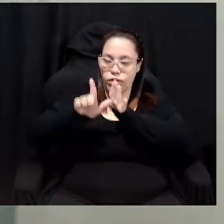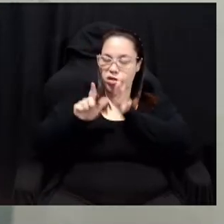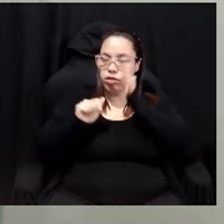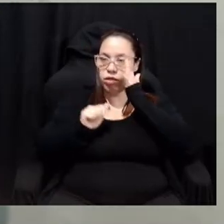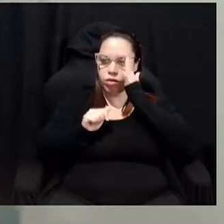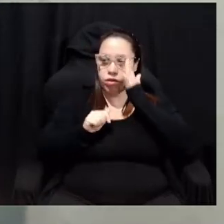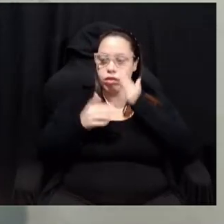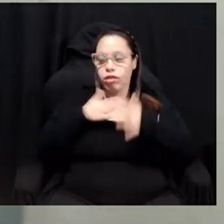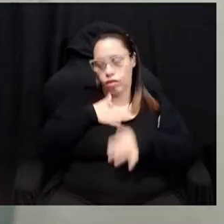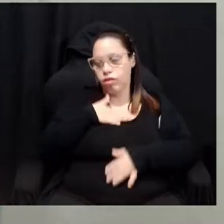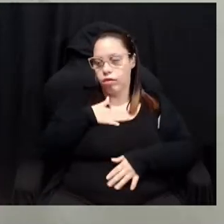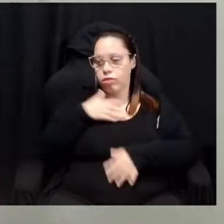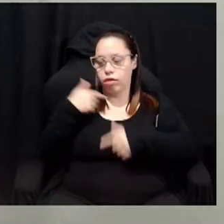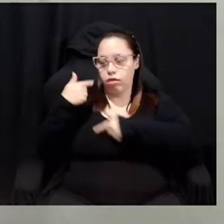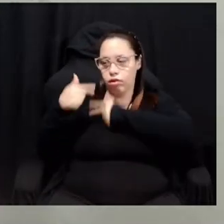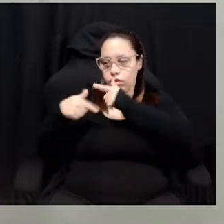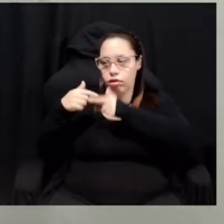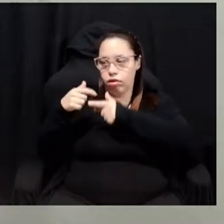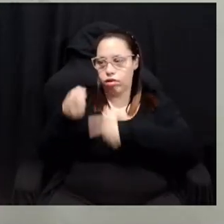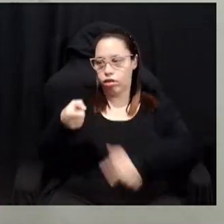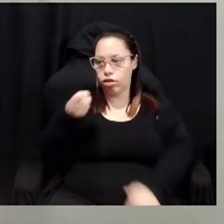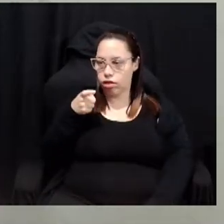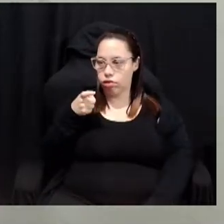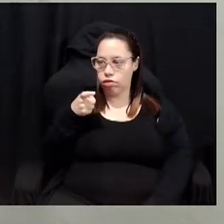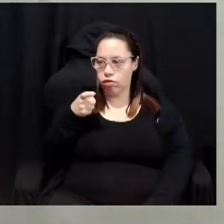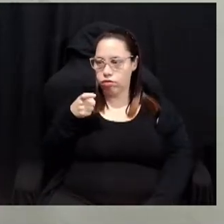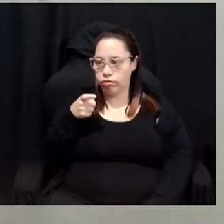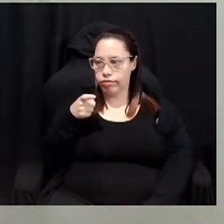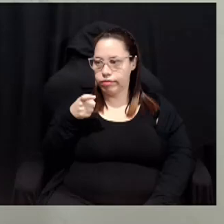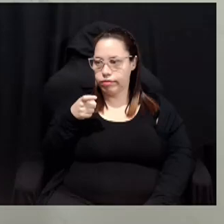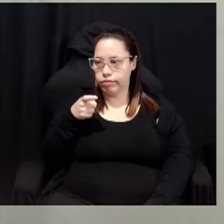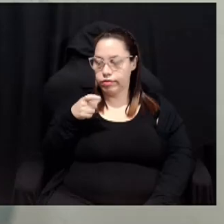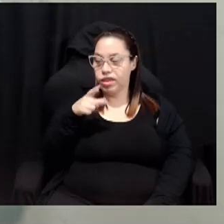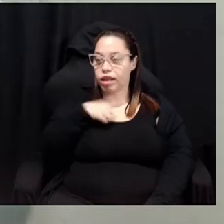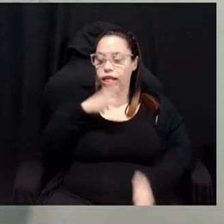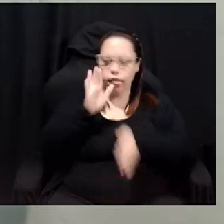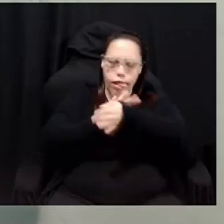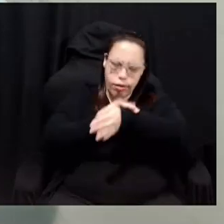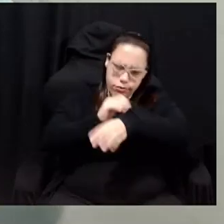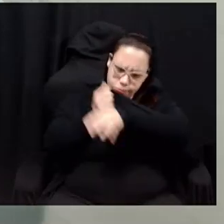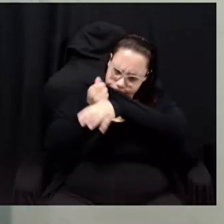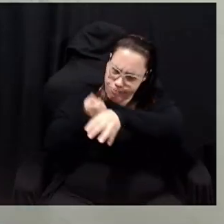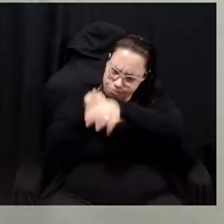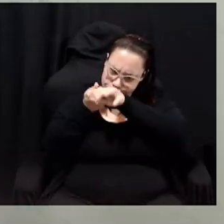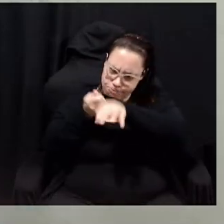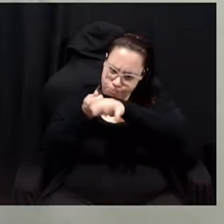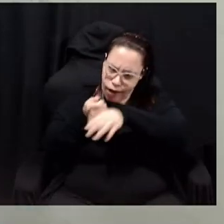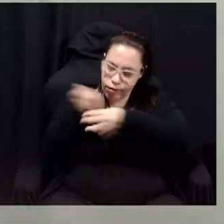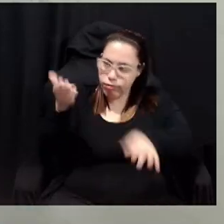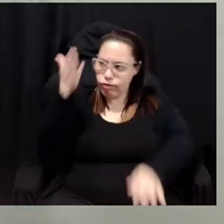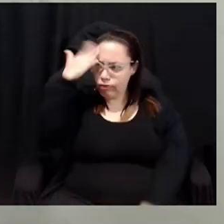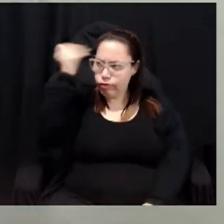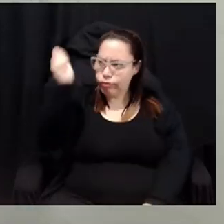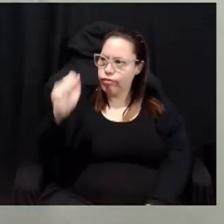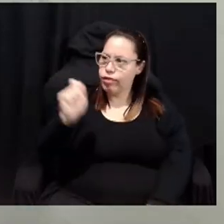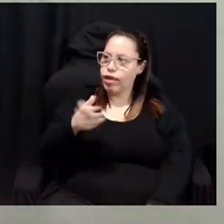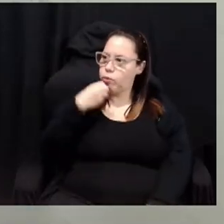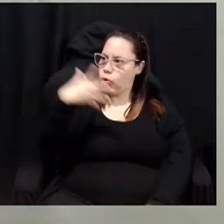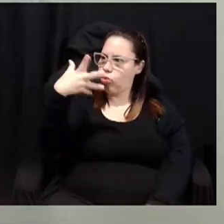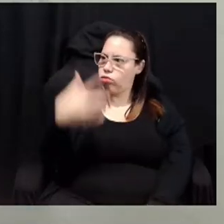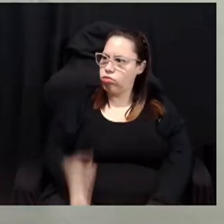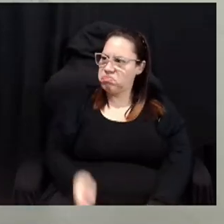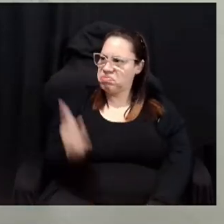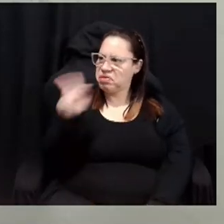geração X, e aí a gente tem que pegar na mão, a gente gosta de saber que a gente está pegando o produto levando. Isso